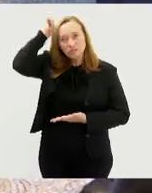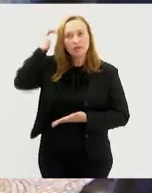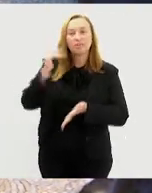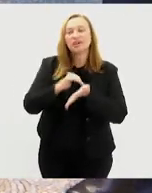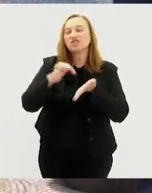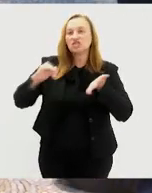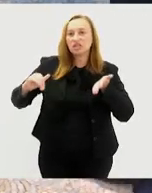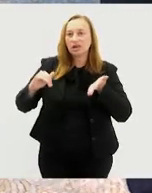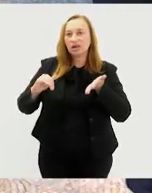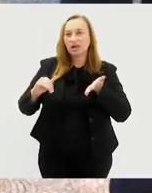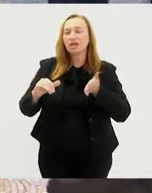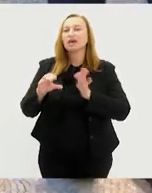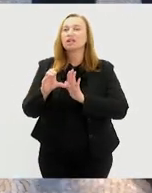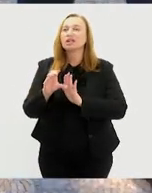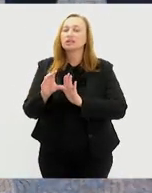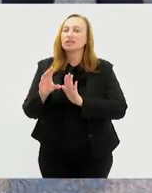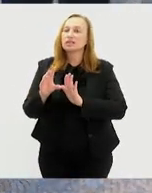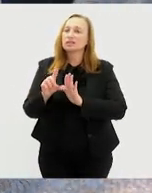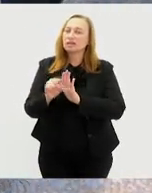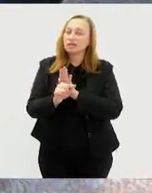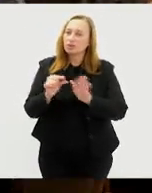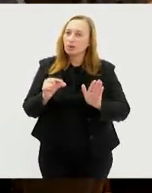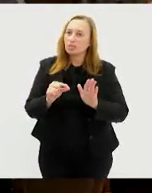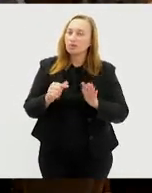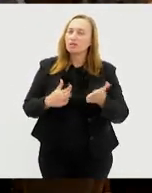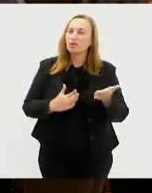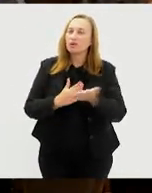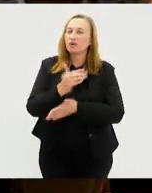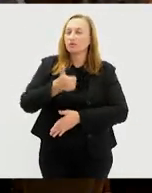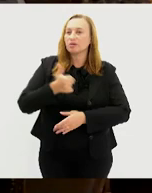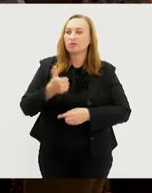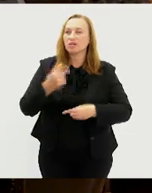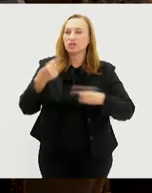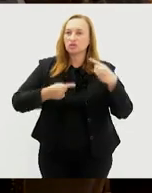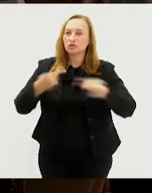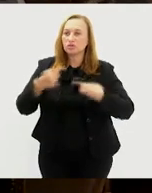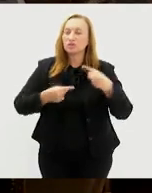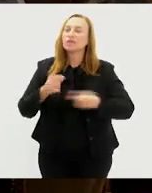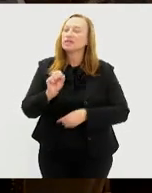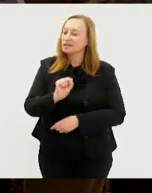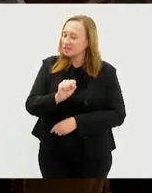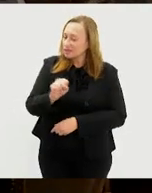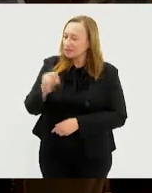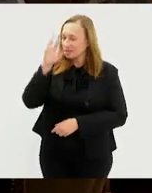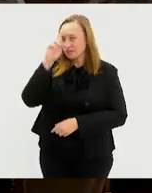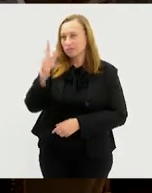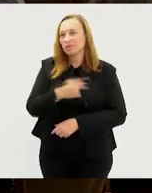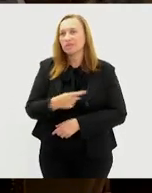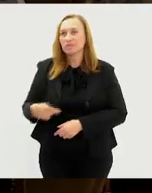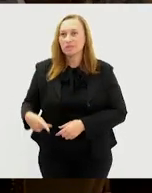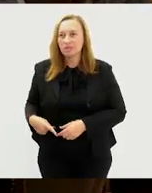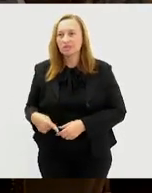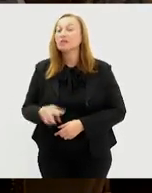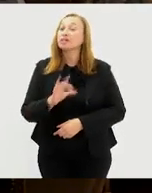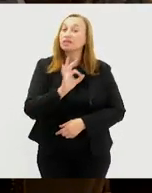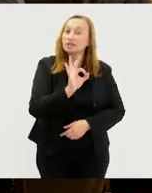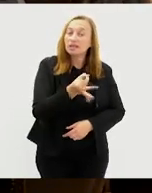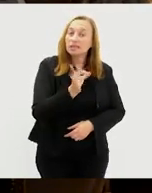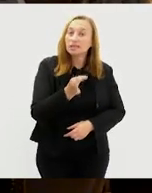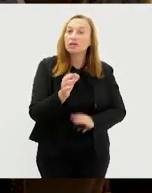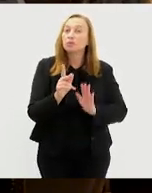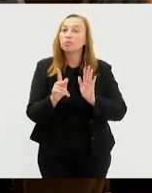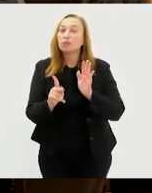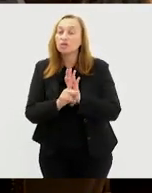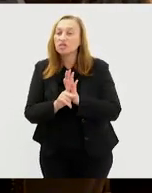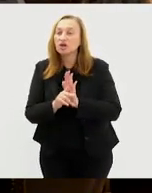essas emendas projeto poder ser aprovado em primeira discussão evidente que sim senhora Presidente e a senhora tem razão são projetos